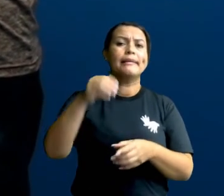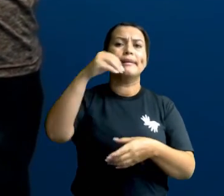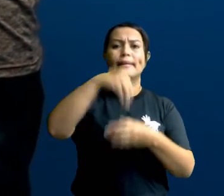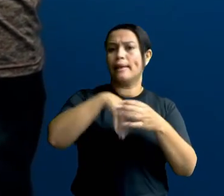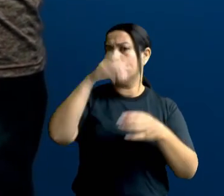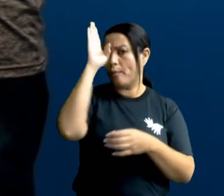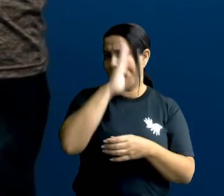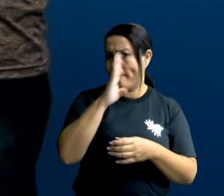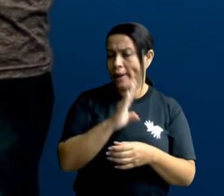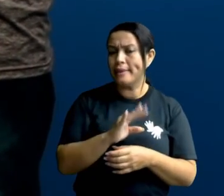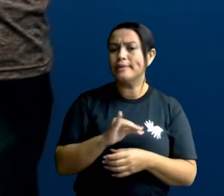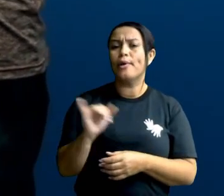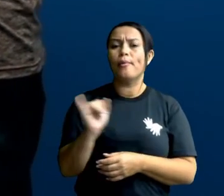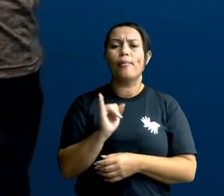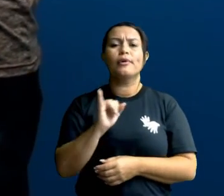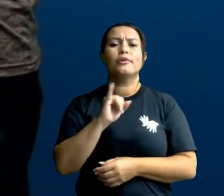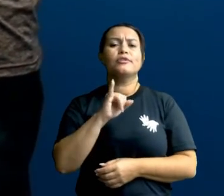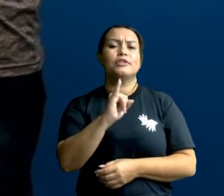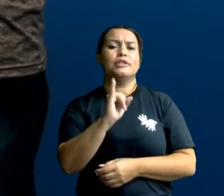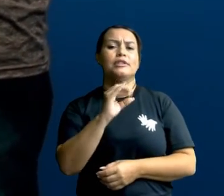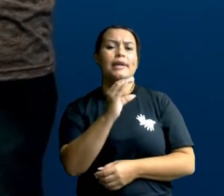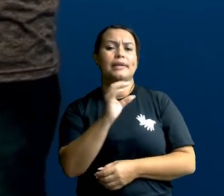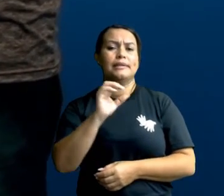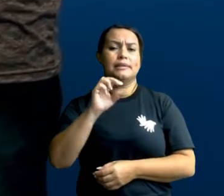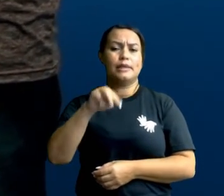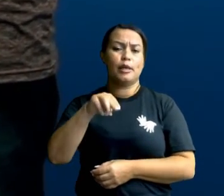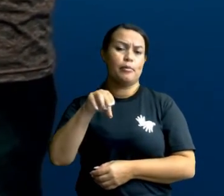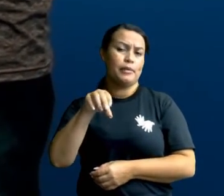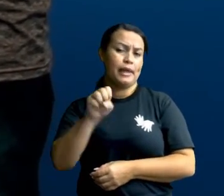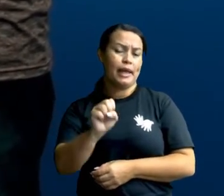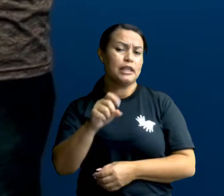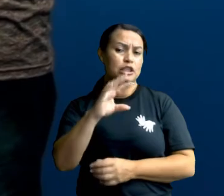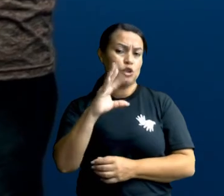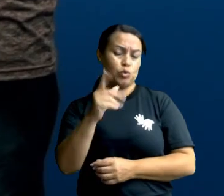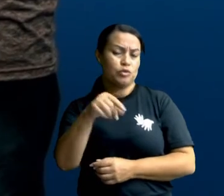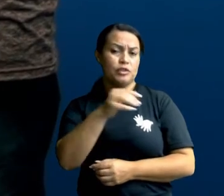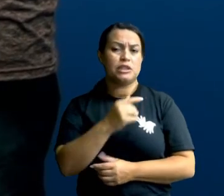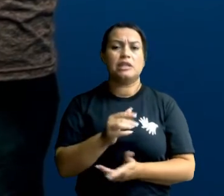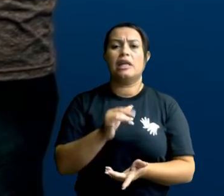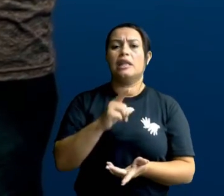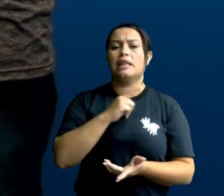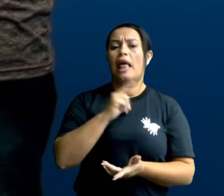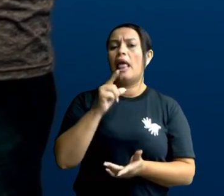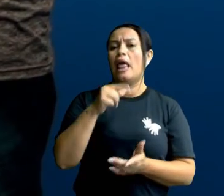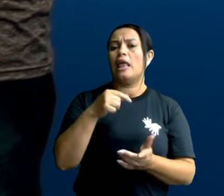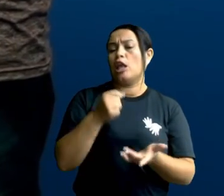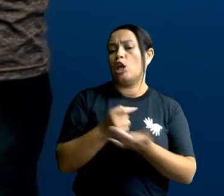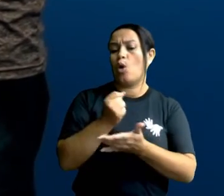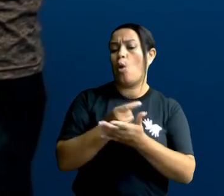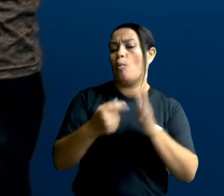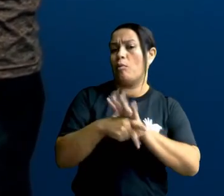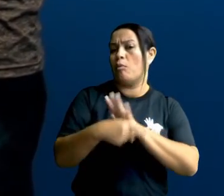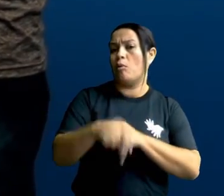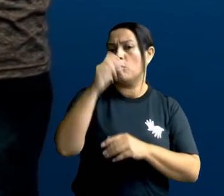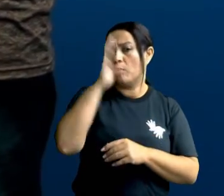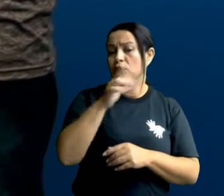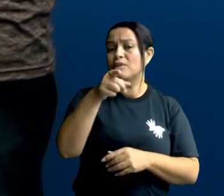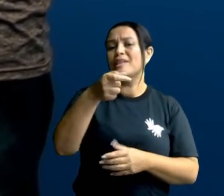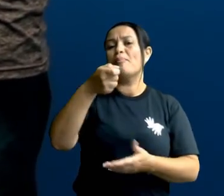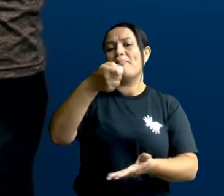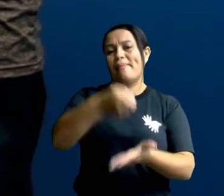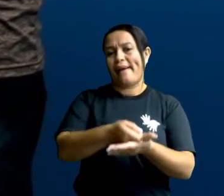dentro do Brasil um imposto chamado de ICMS em tudo que você produz, não tudo que você consome, né, aqui dentro do Brasil você